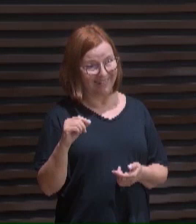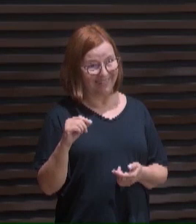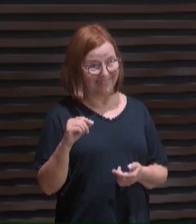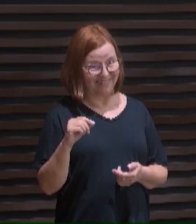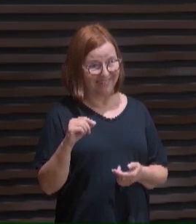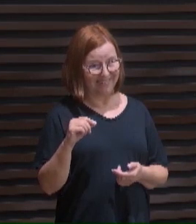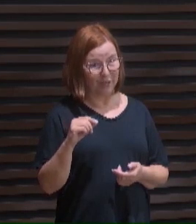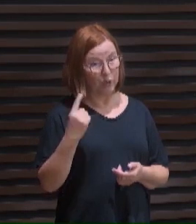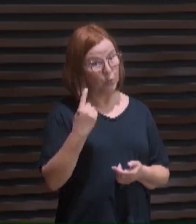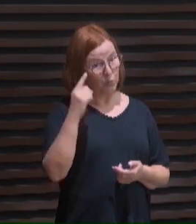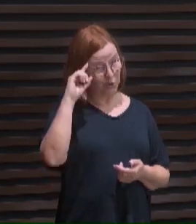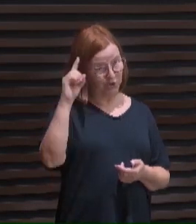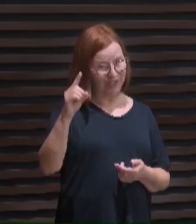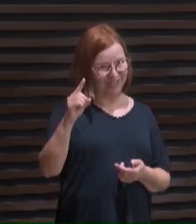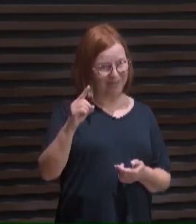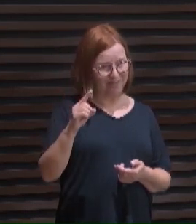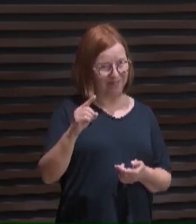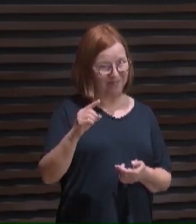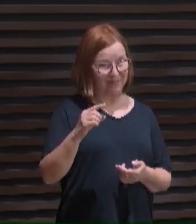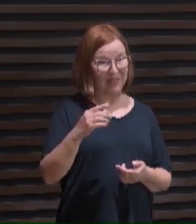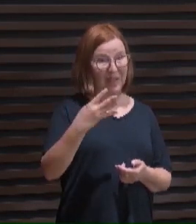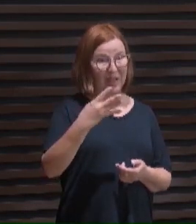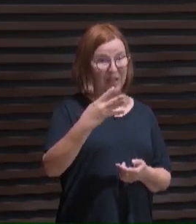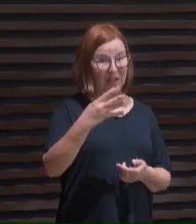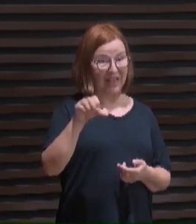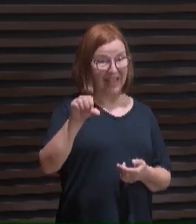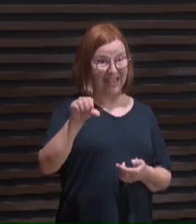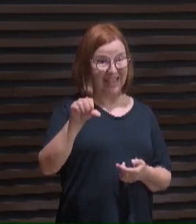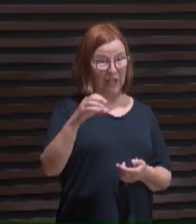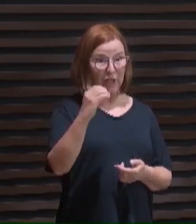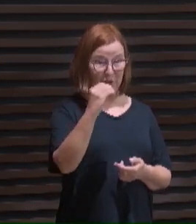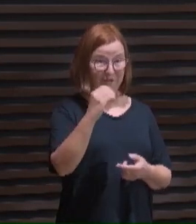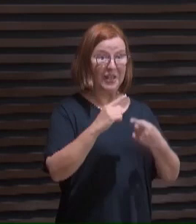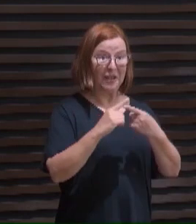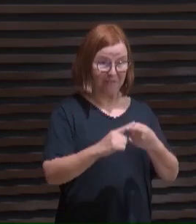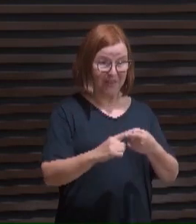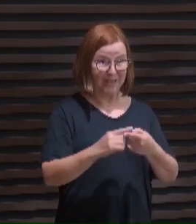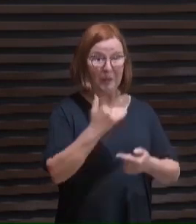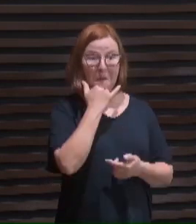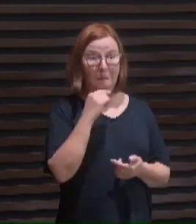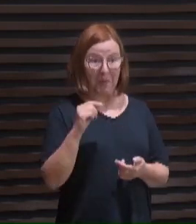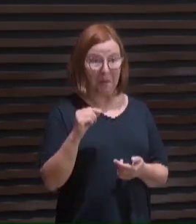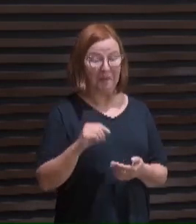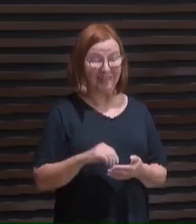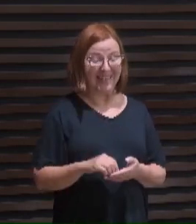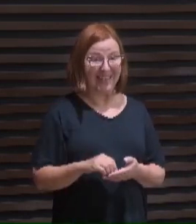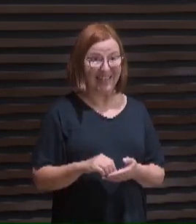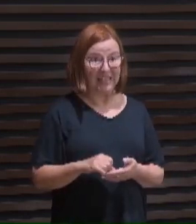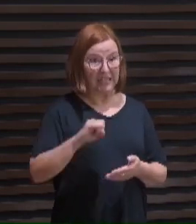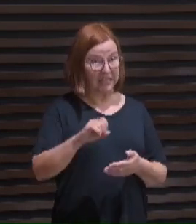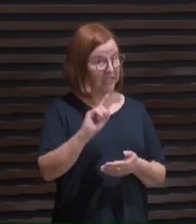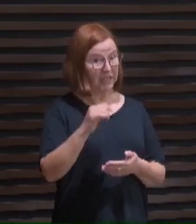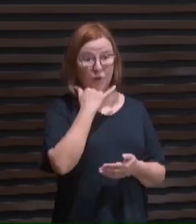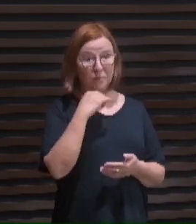horas. E cada 3 minutos, se você não perdoar, o seu organismo começa a produzir toxinas.